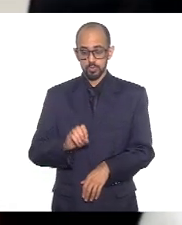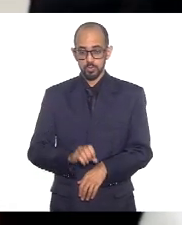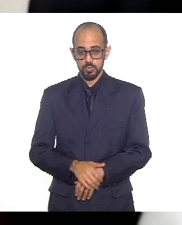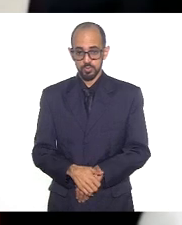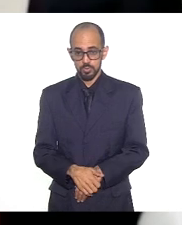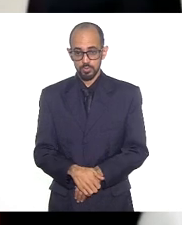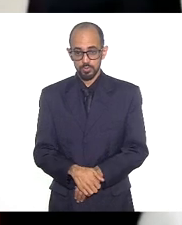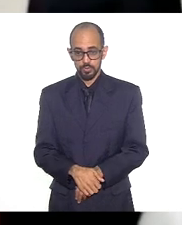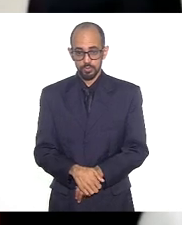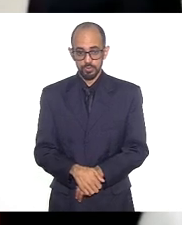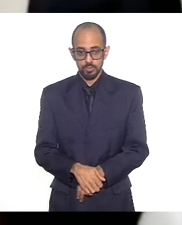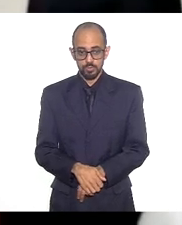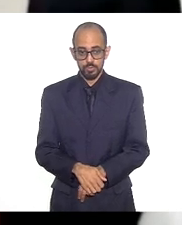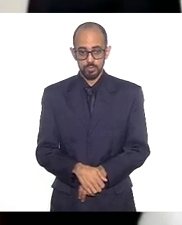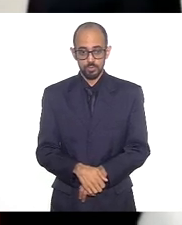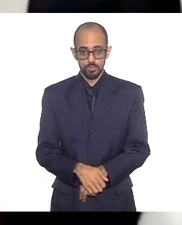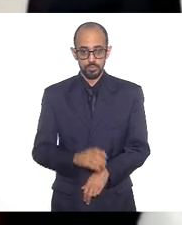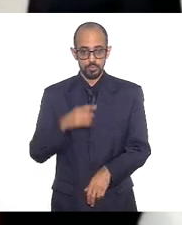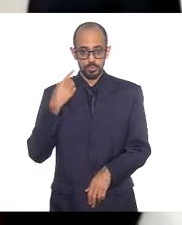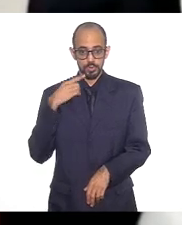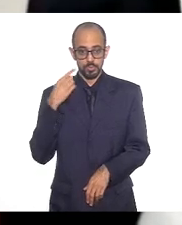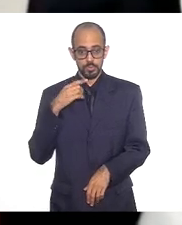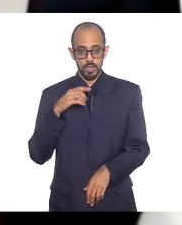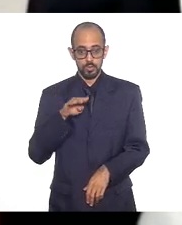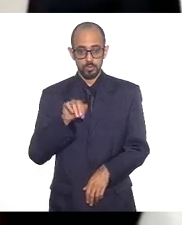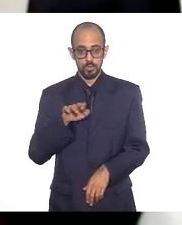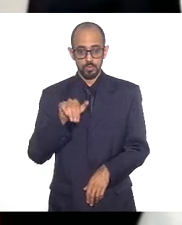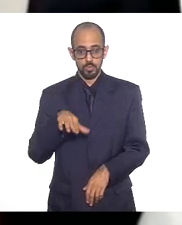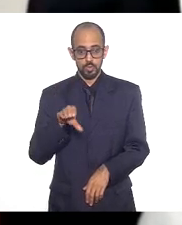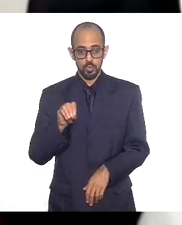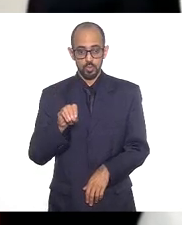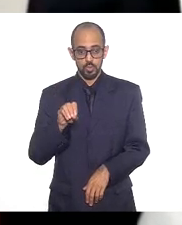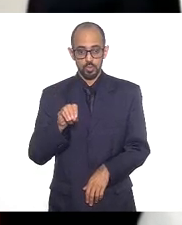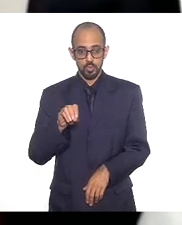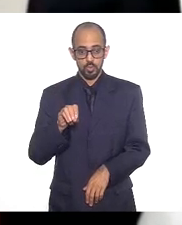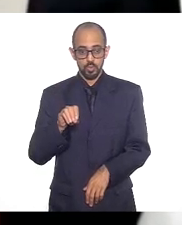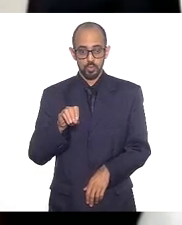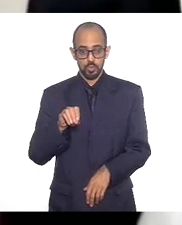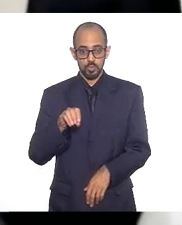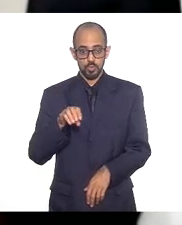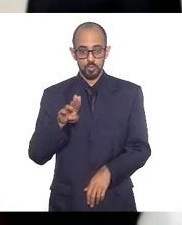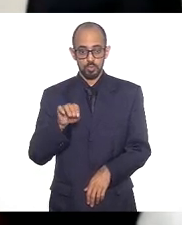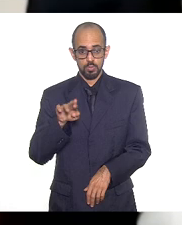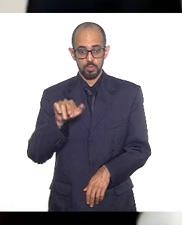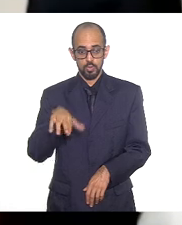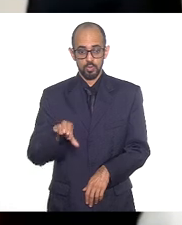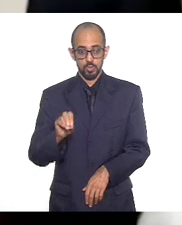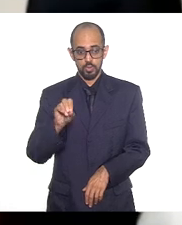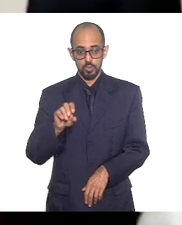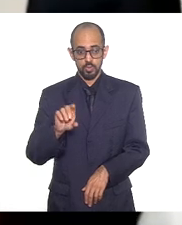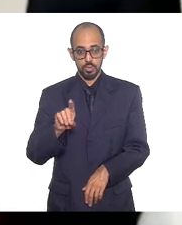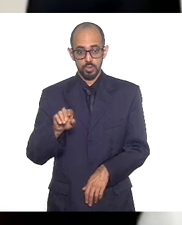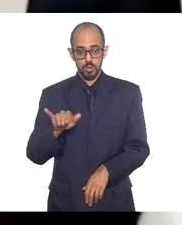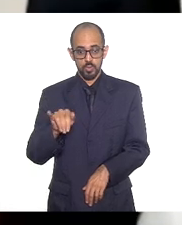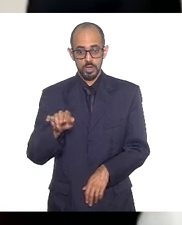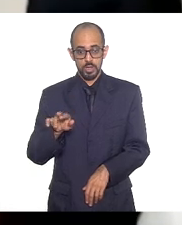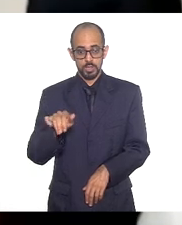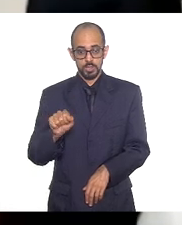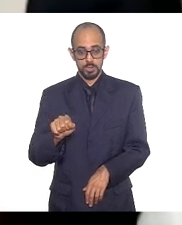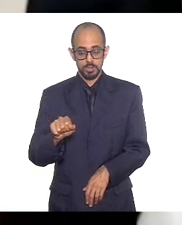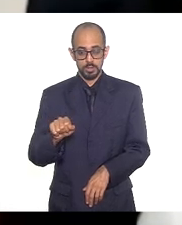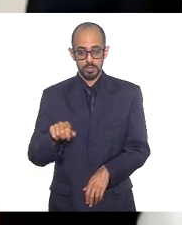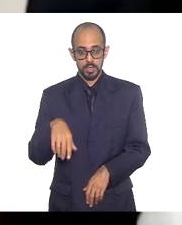Deputado Brazão. Deputado Bruno Dauaire. Deputado Bruno Dauaire. Deputado